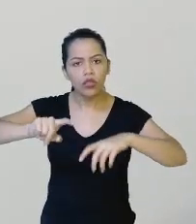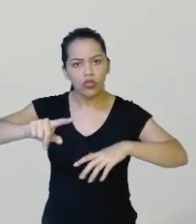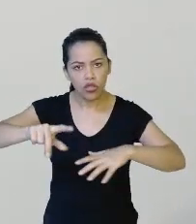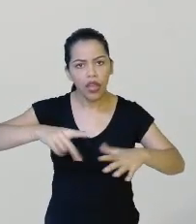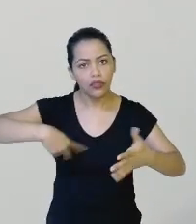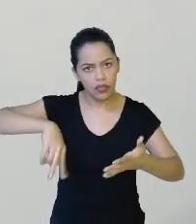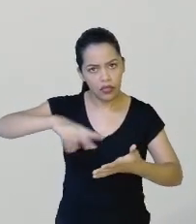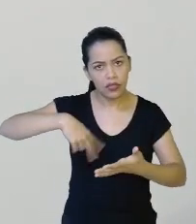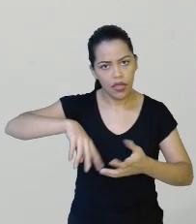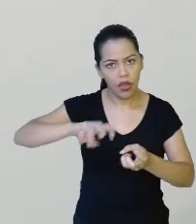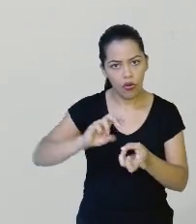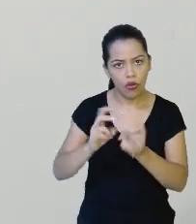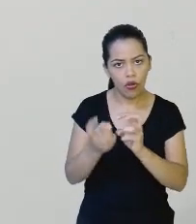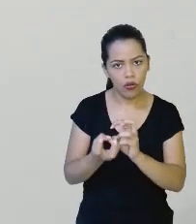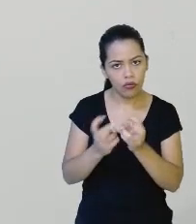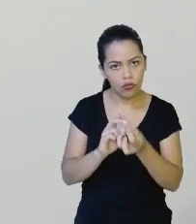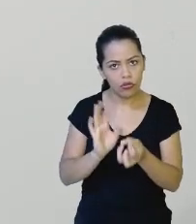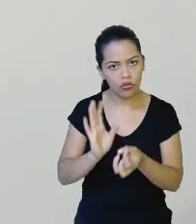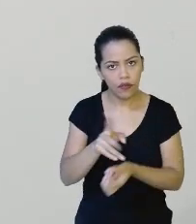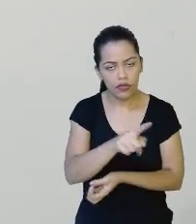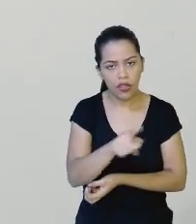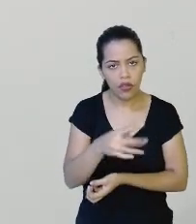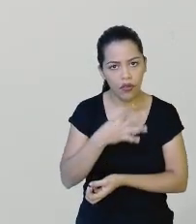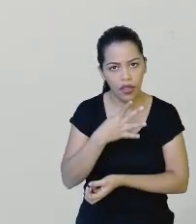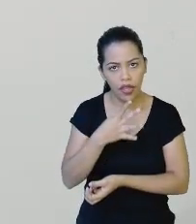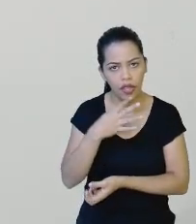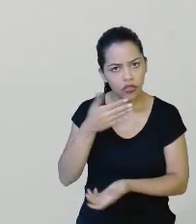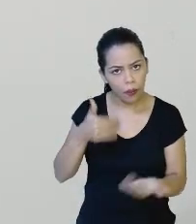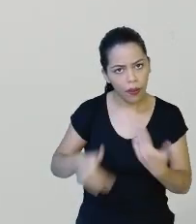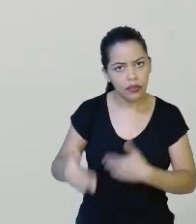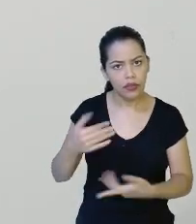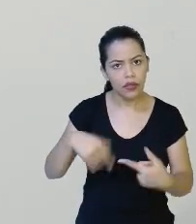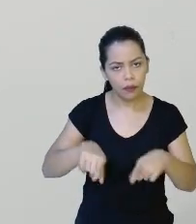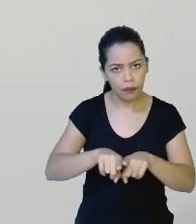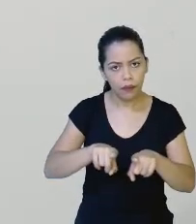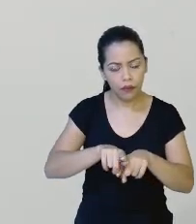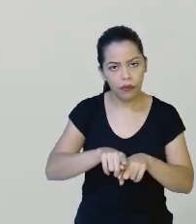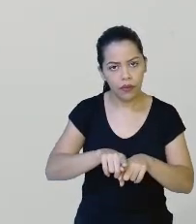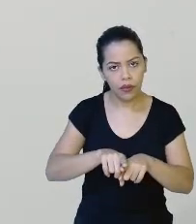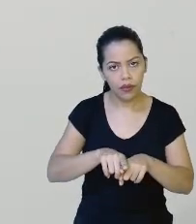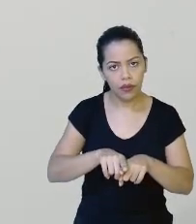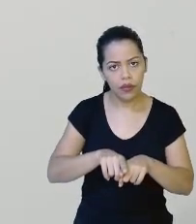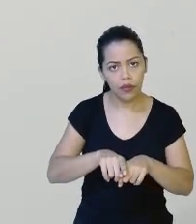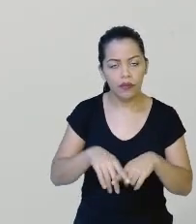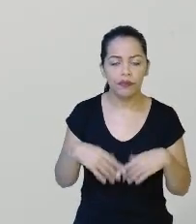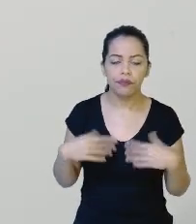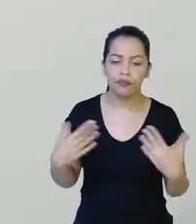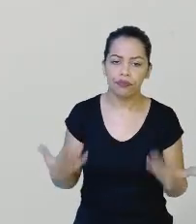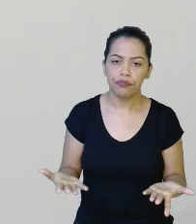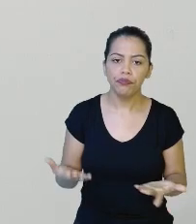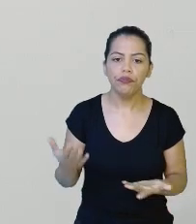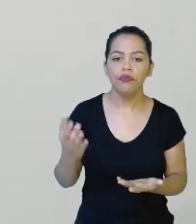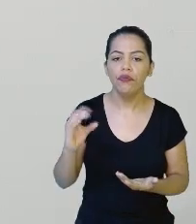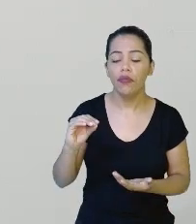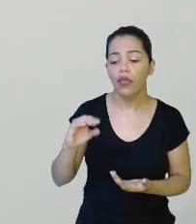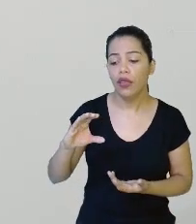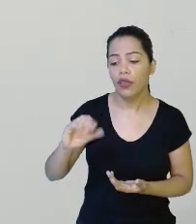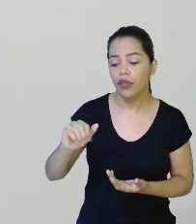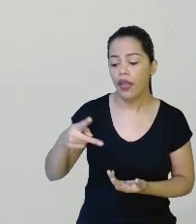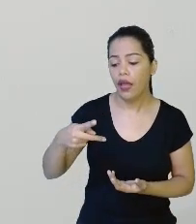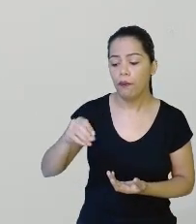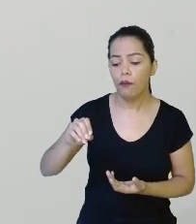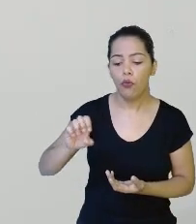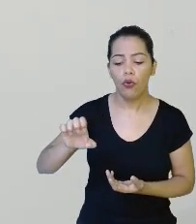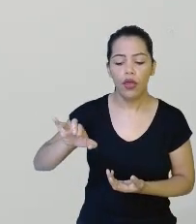dançaram capoeira? Alguns de vocês conhecem a capoeira? Já participaram de uma roda? Então, a capoeira é uma dança, né,